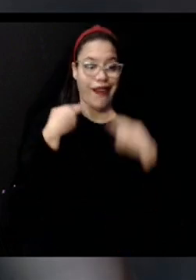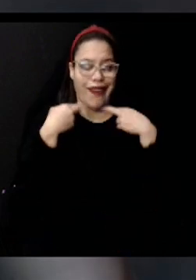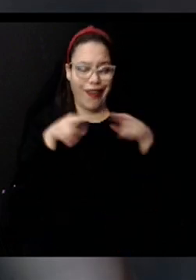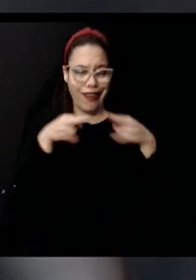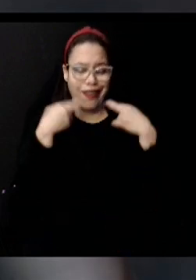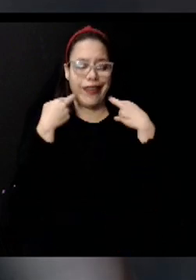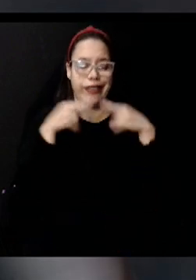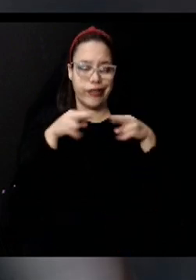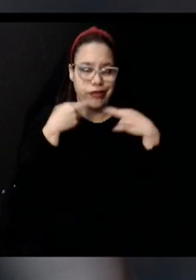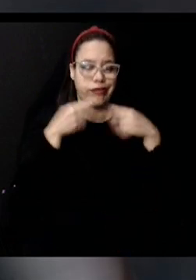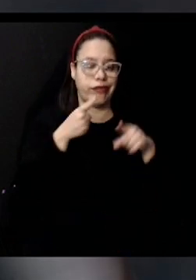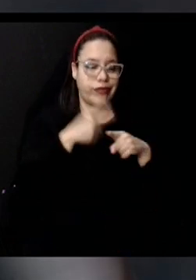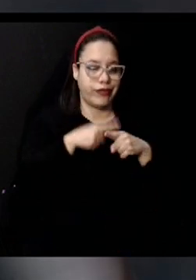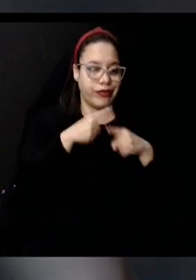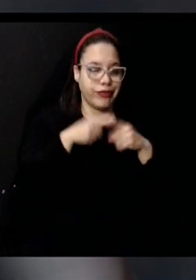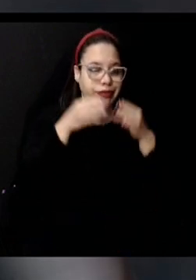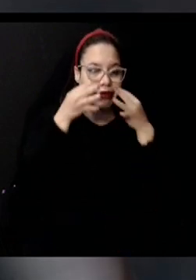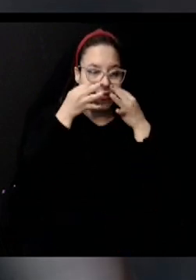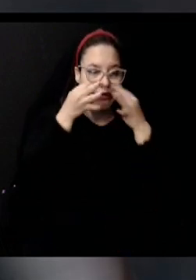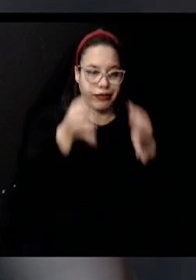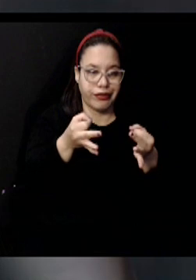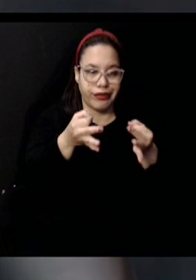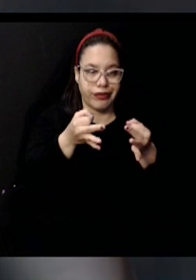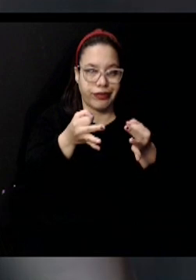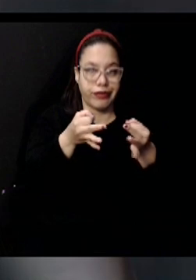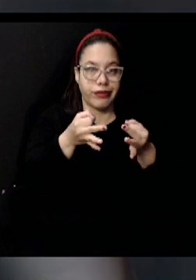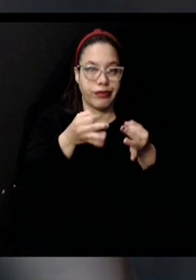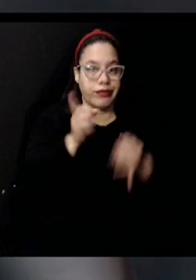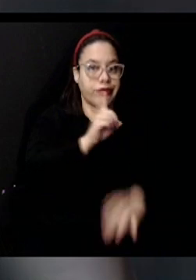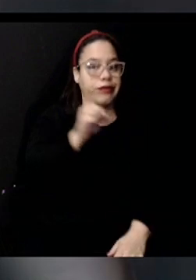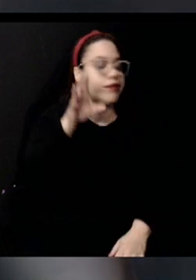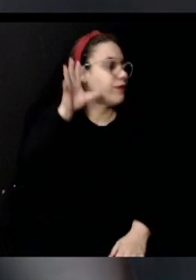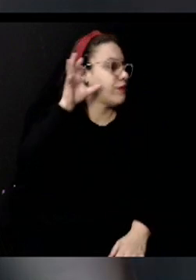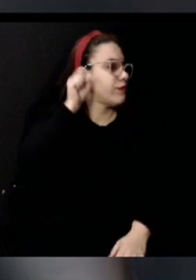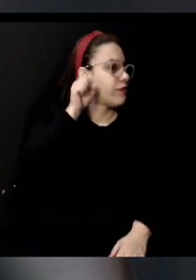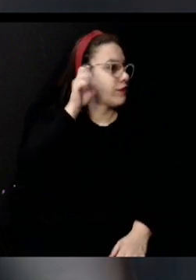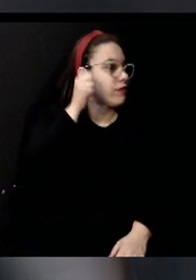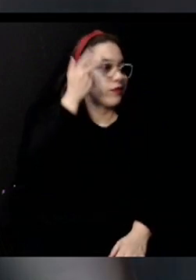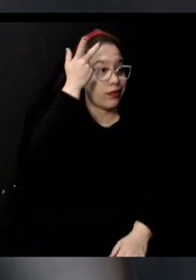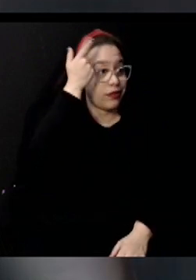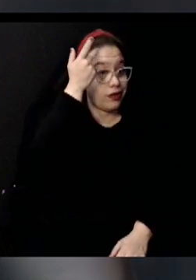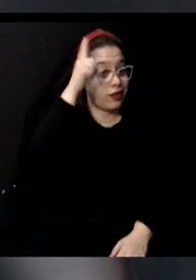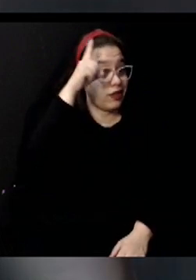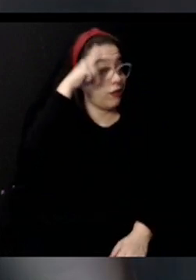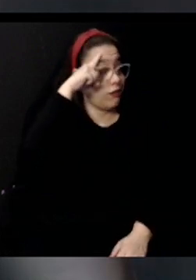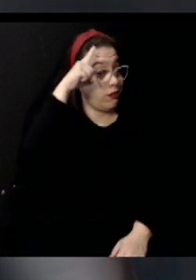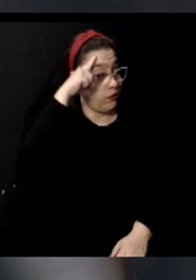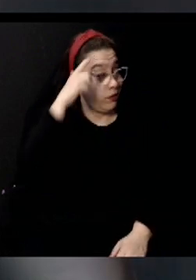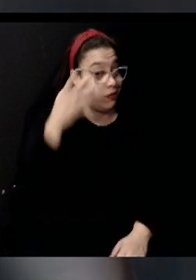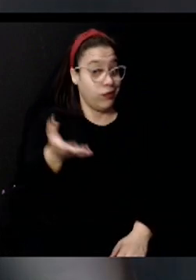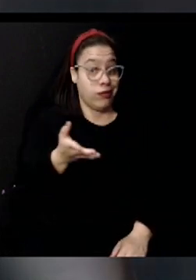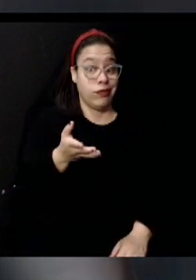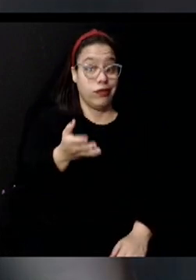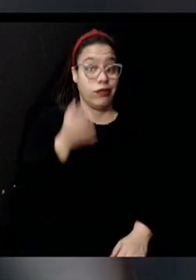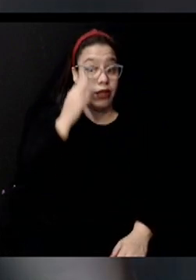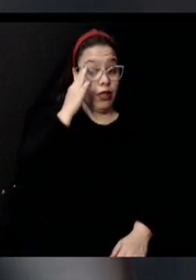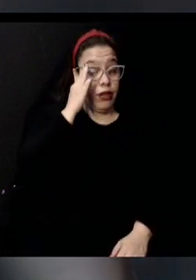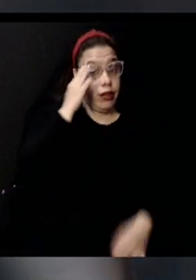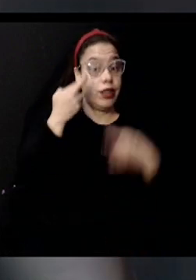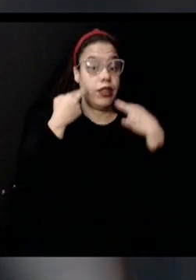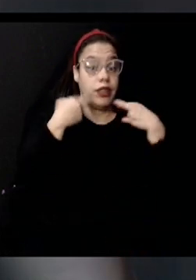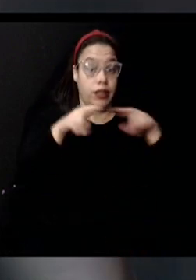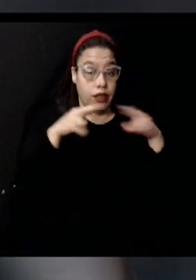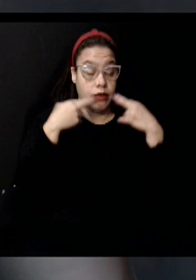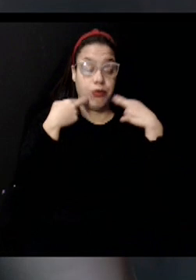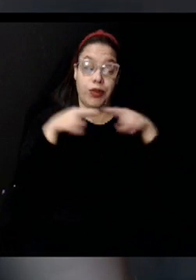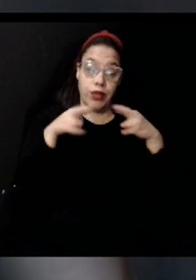ela quer atenção, porque ela não é Exato. ouvida normalmente no dia a Uhum. dia, então ela passa a reclamar, porque assim as pessoas